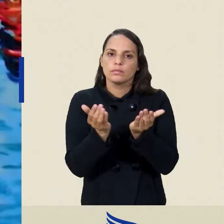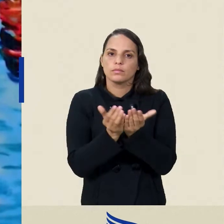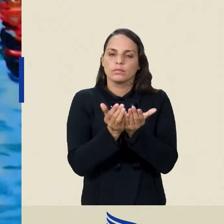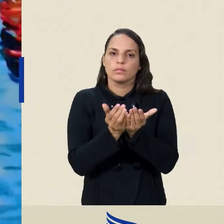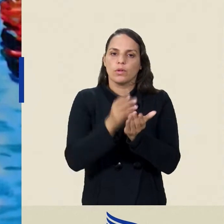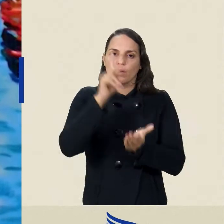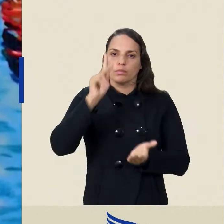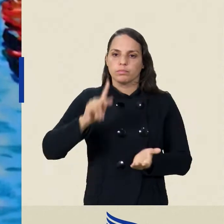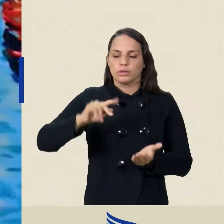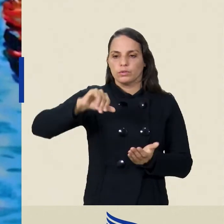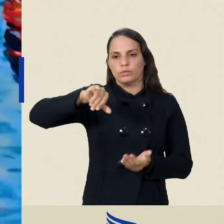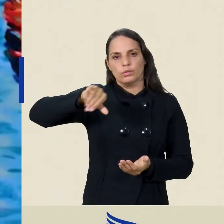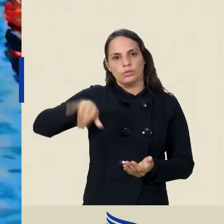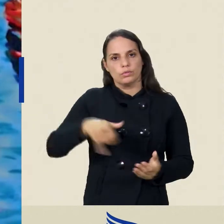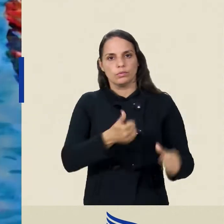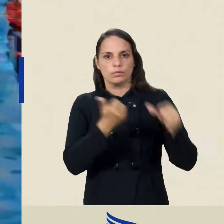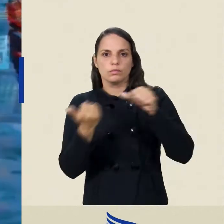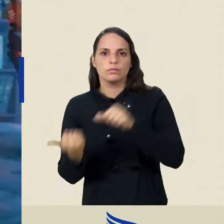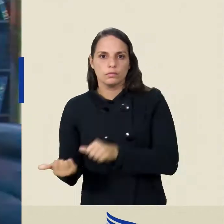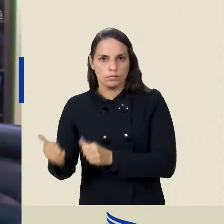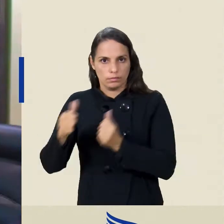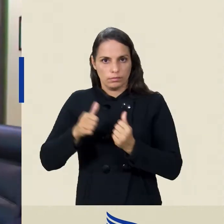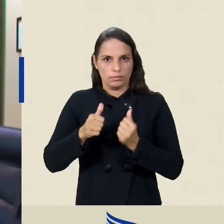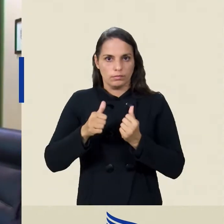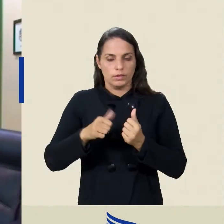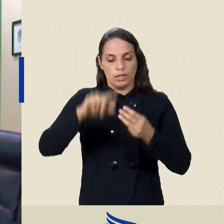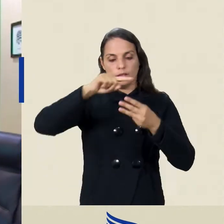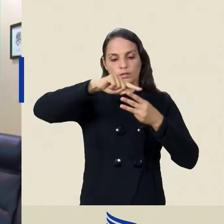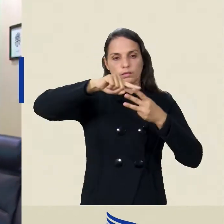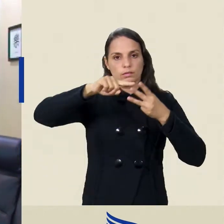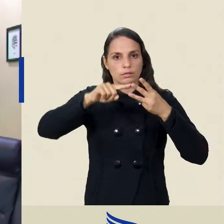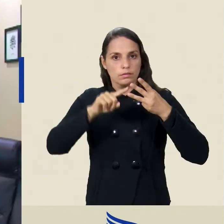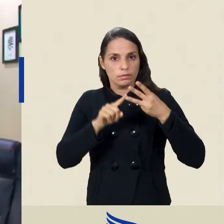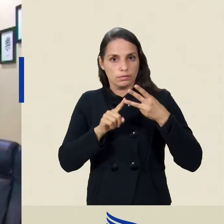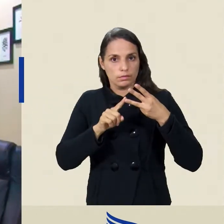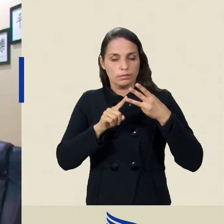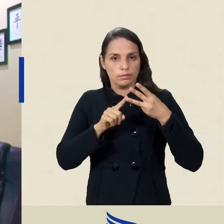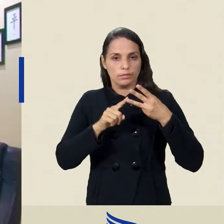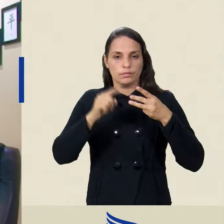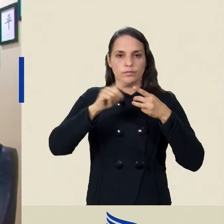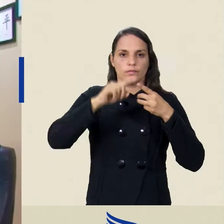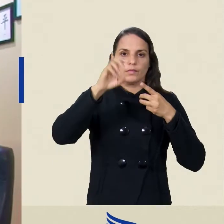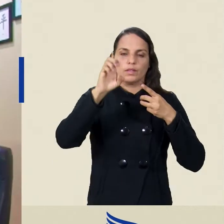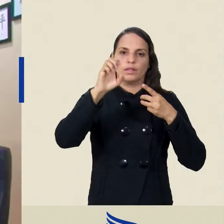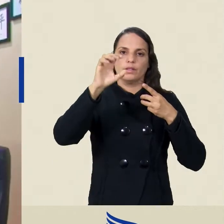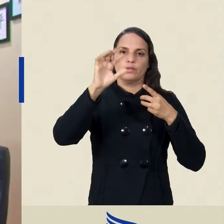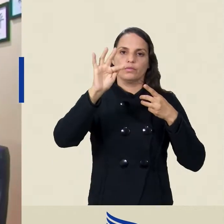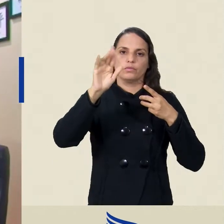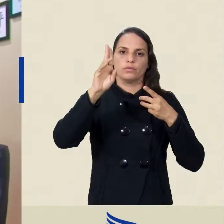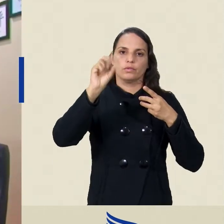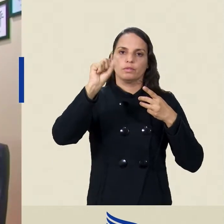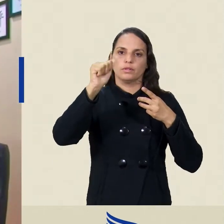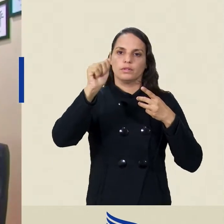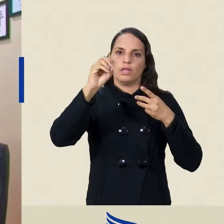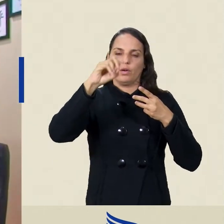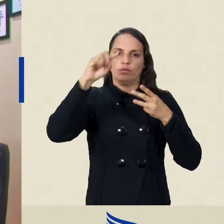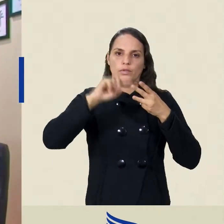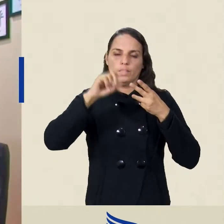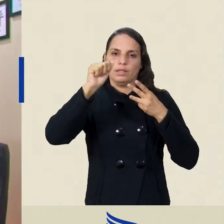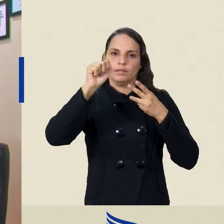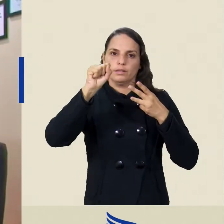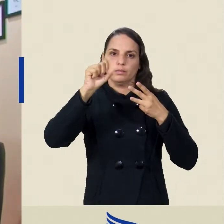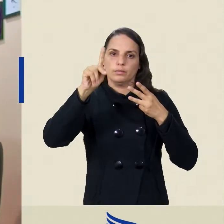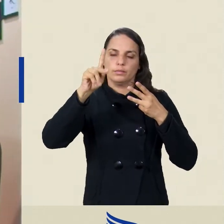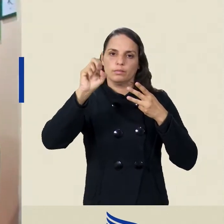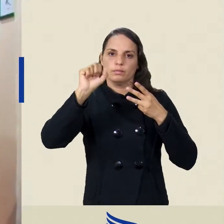João Batista. Há 3 formas de batismo: efusão, aspersão e